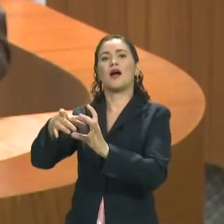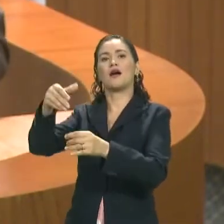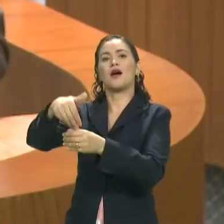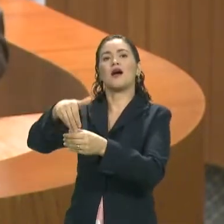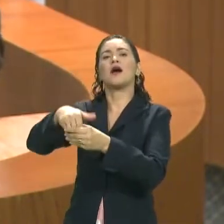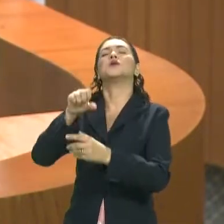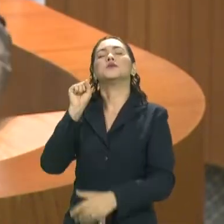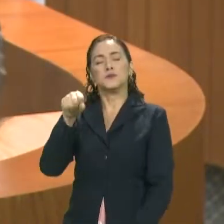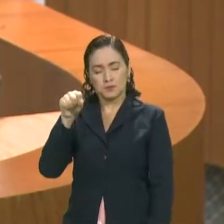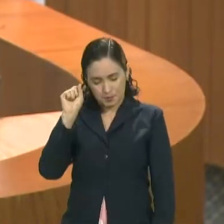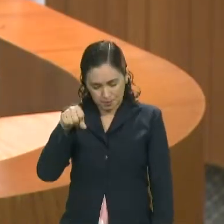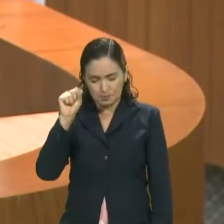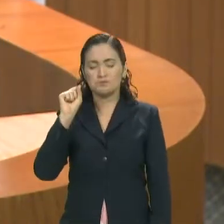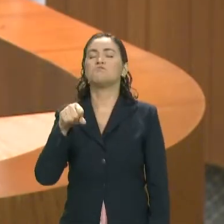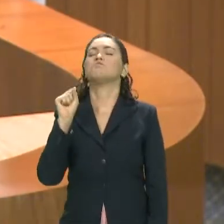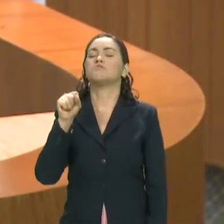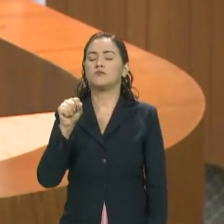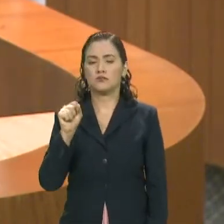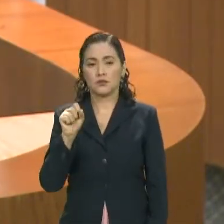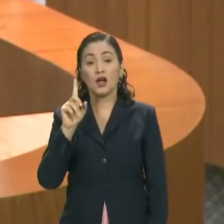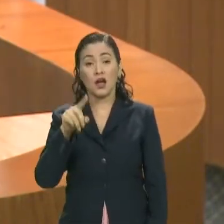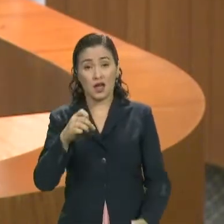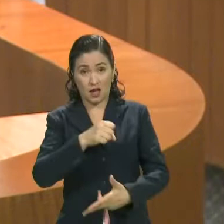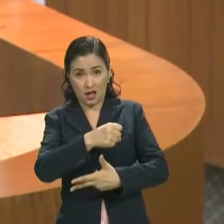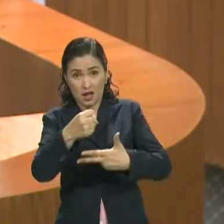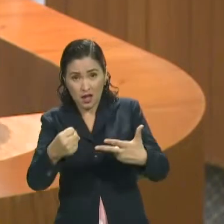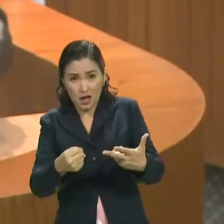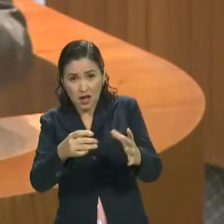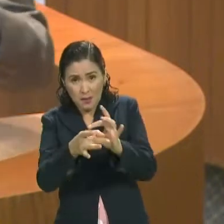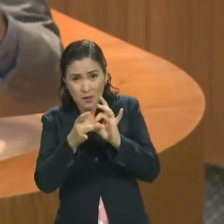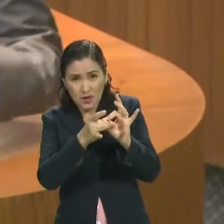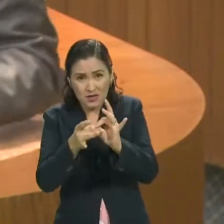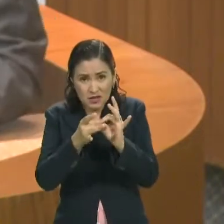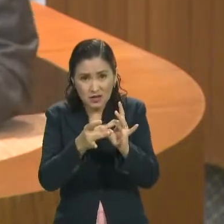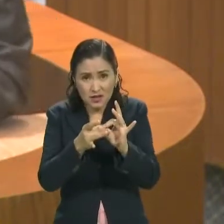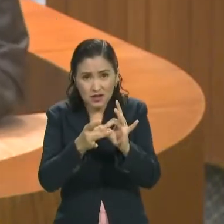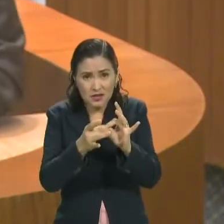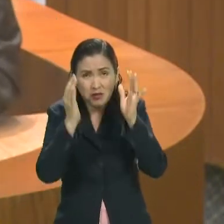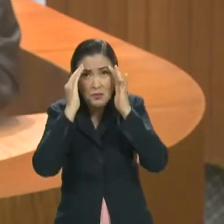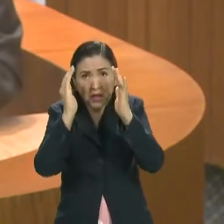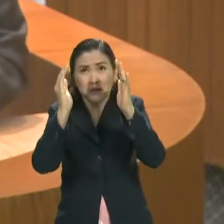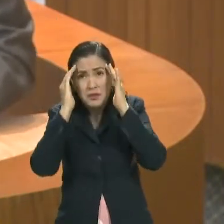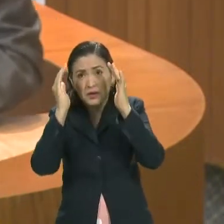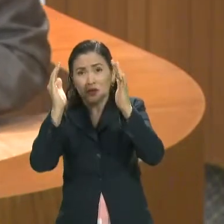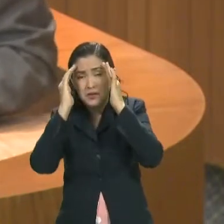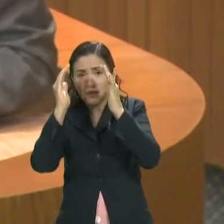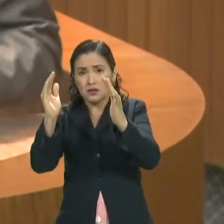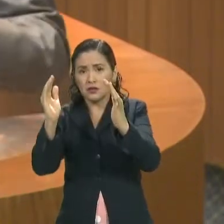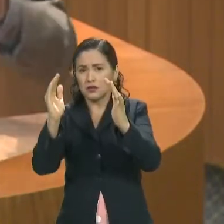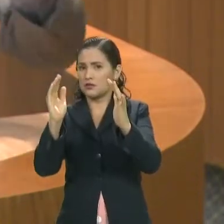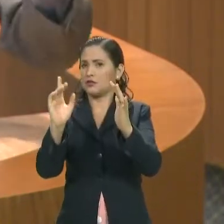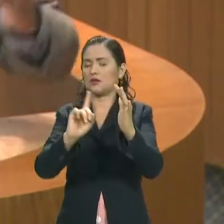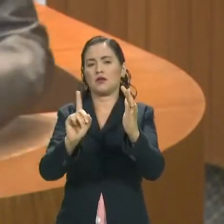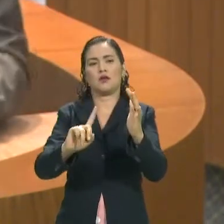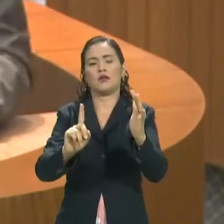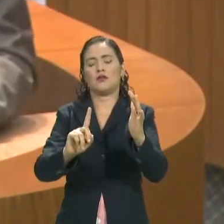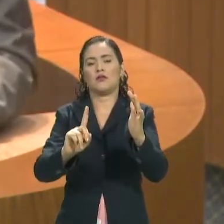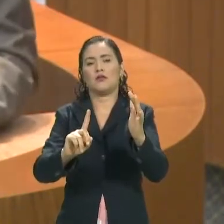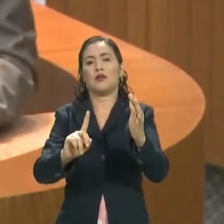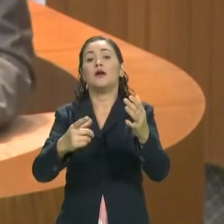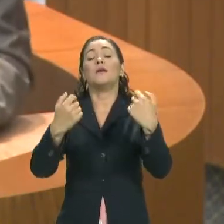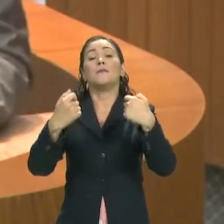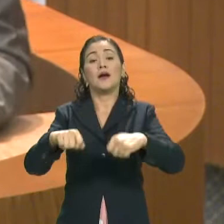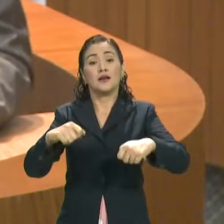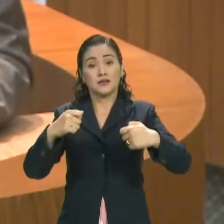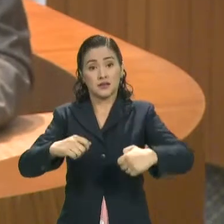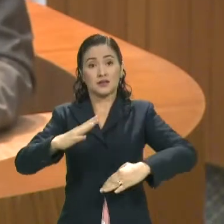uma harmonia entre os poderes. Harmonia e independência entre os poderes, que é fundamental para o nosso